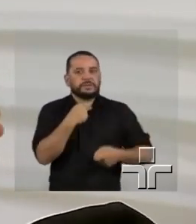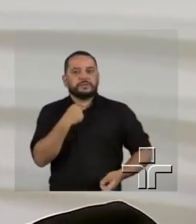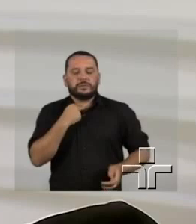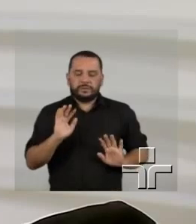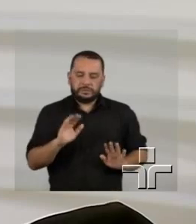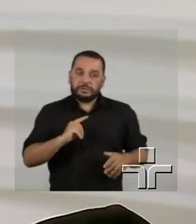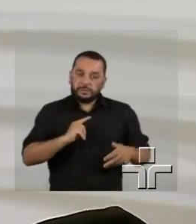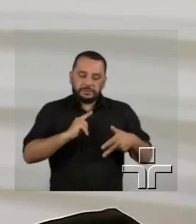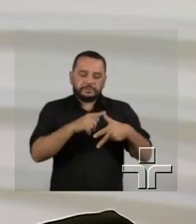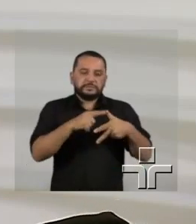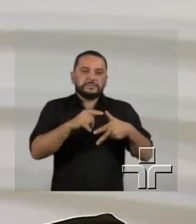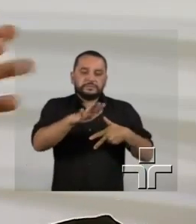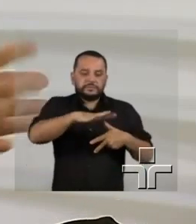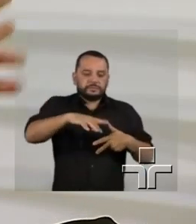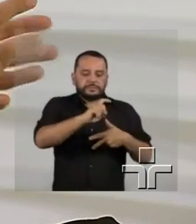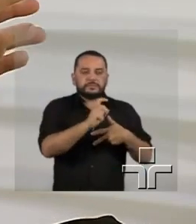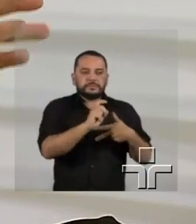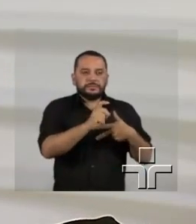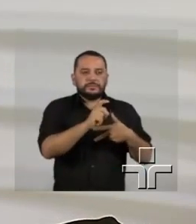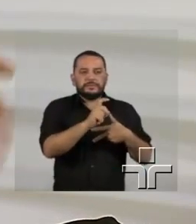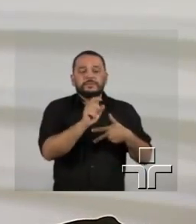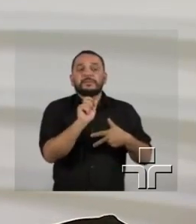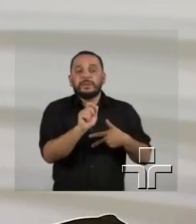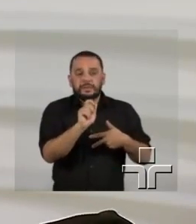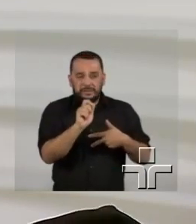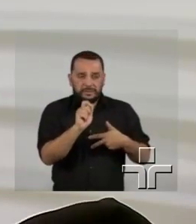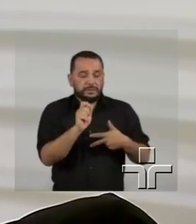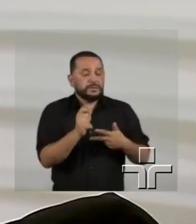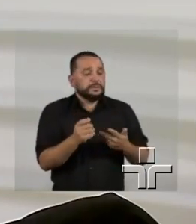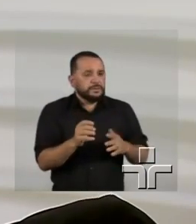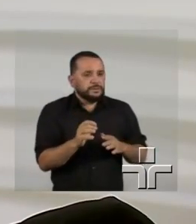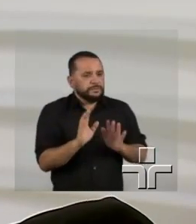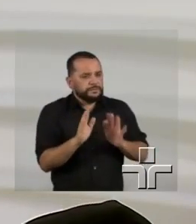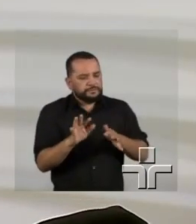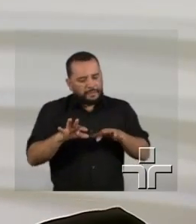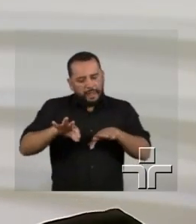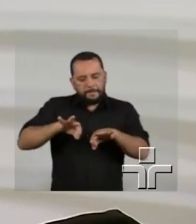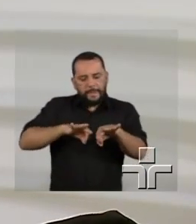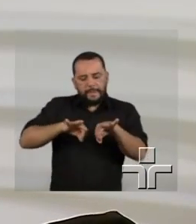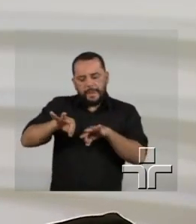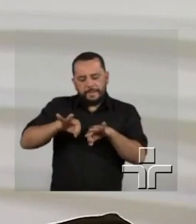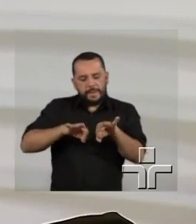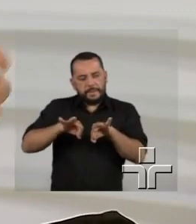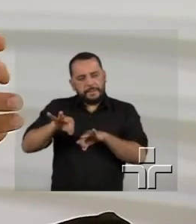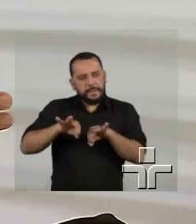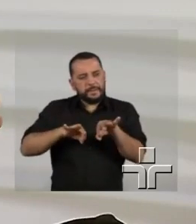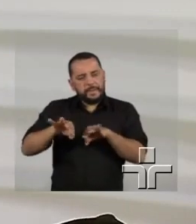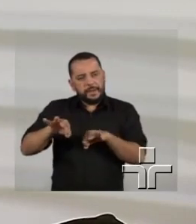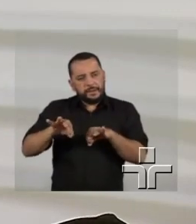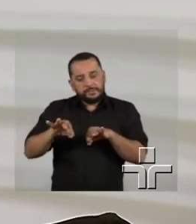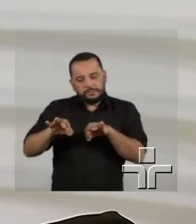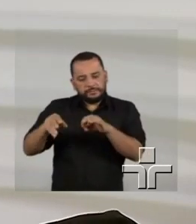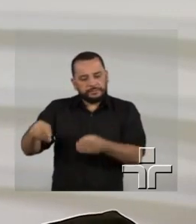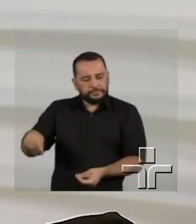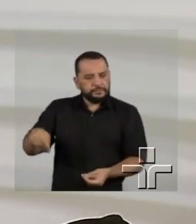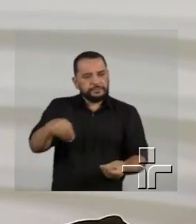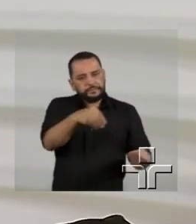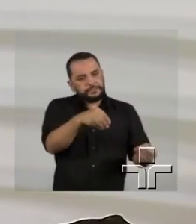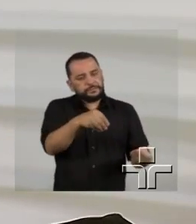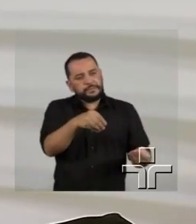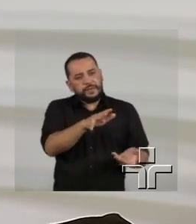seja de um bom nível, né? Até teve pessoas que não tinham assim um nível diplomático,